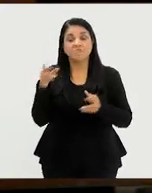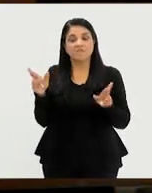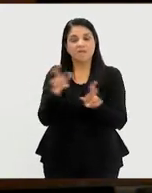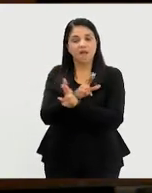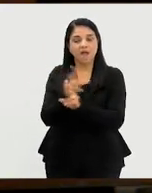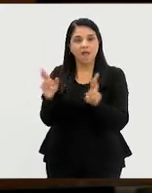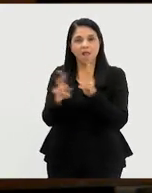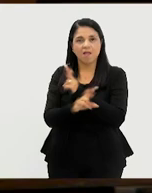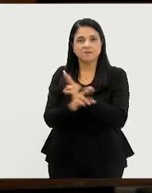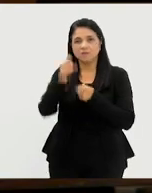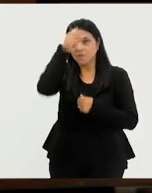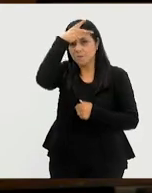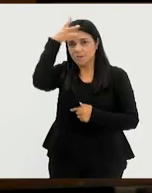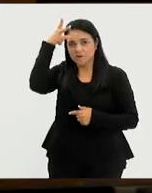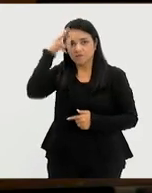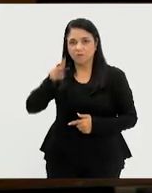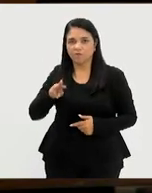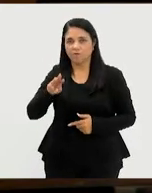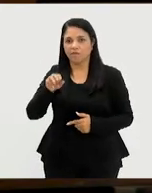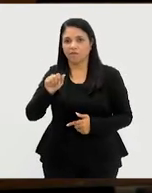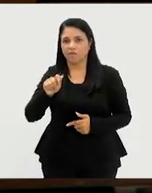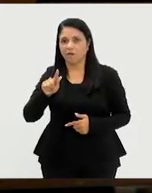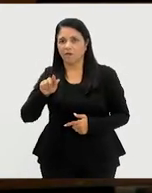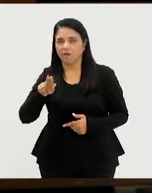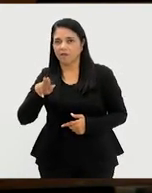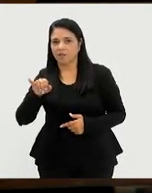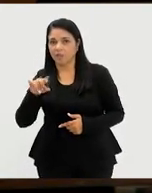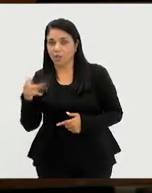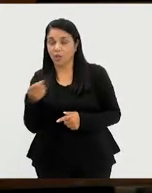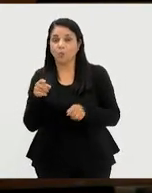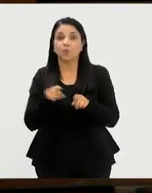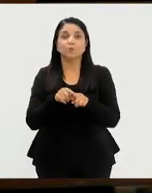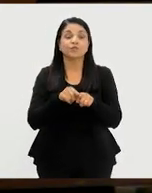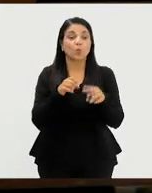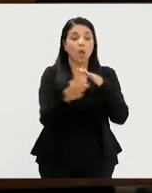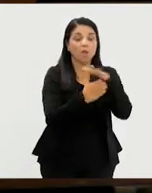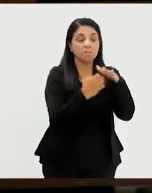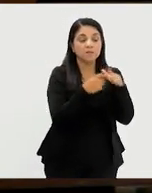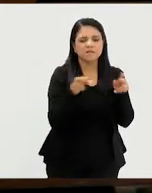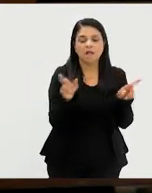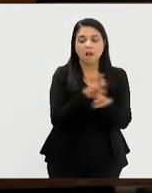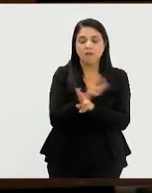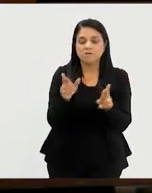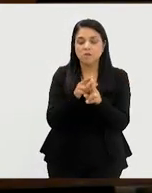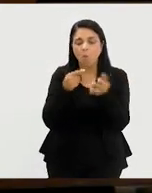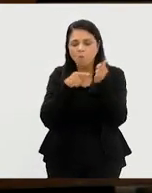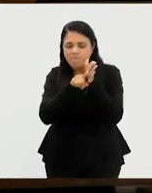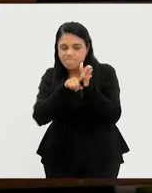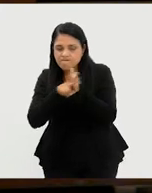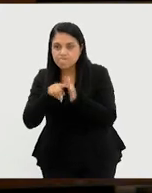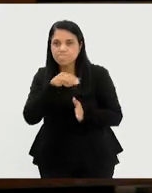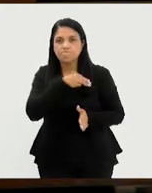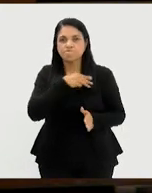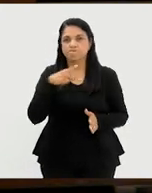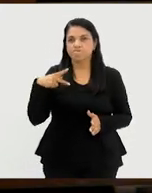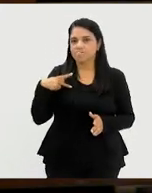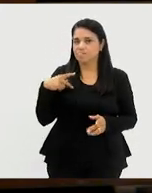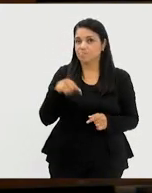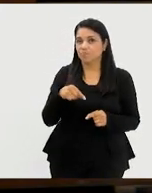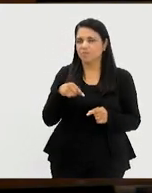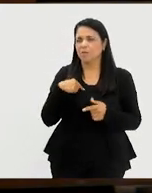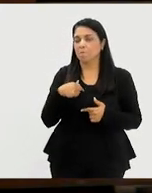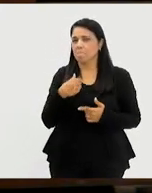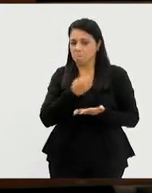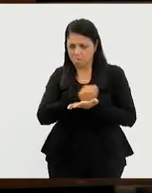empresa porque com certeza Presidente tá rolando propina nesse Contrato ou melhor nessa relação obscura porque não existe